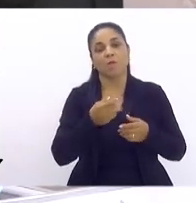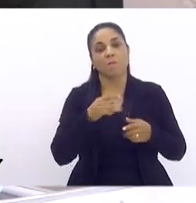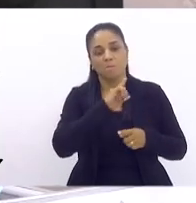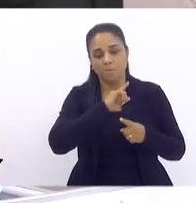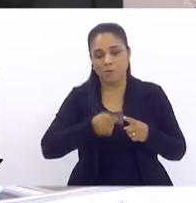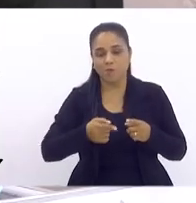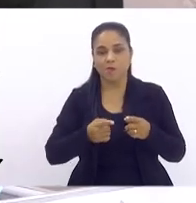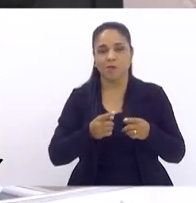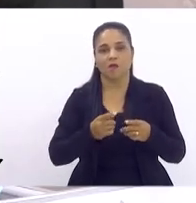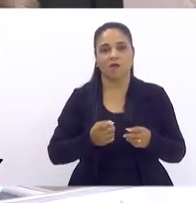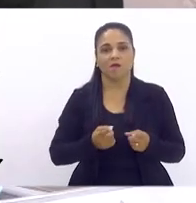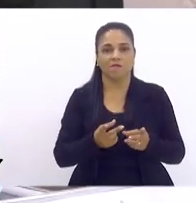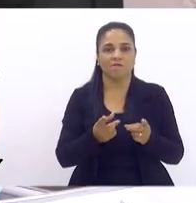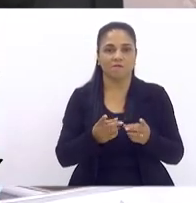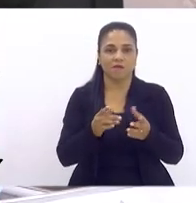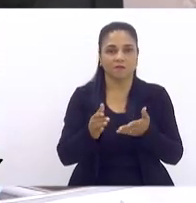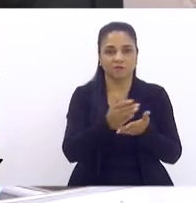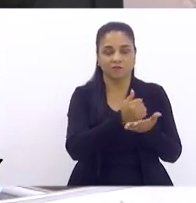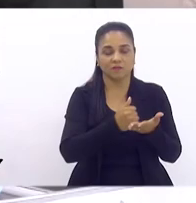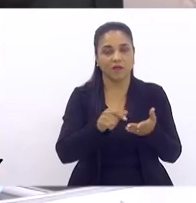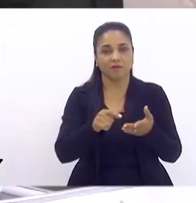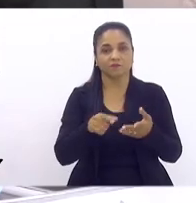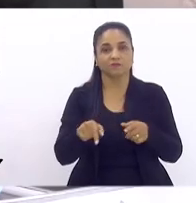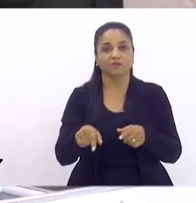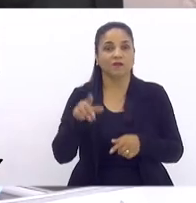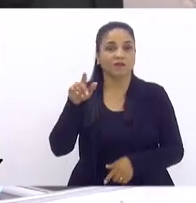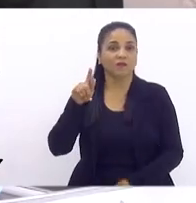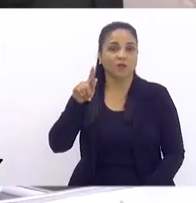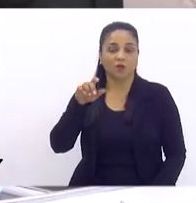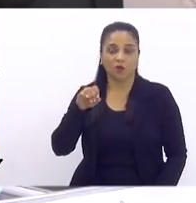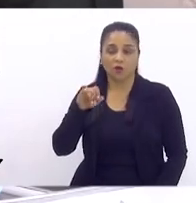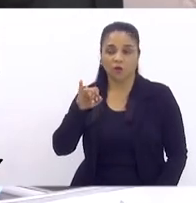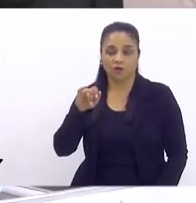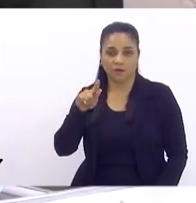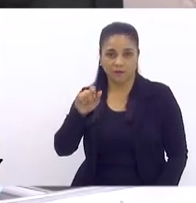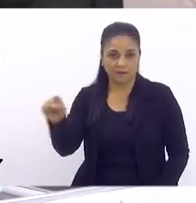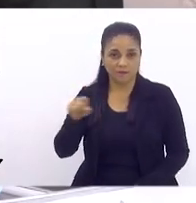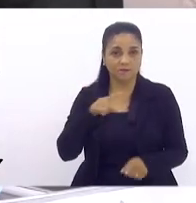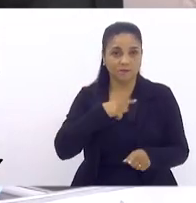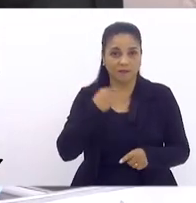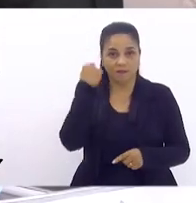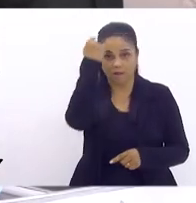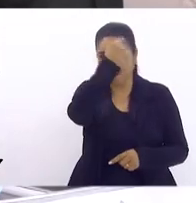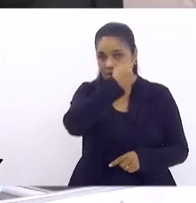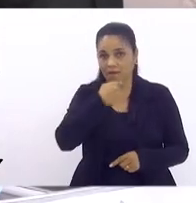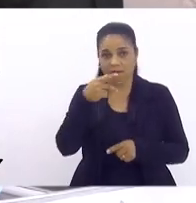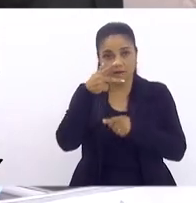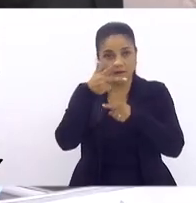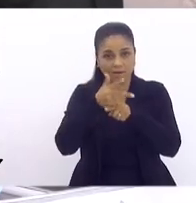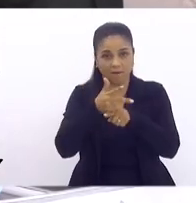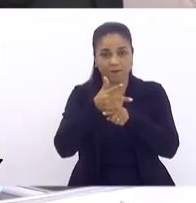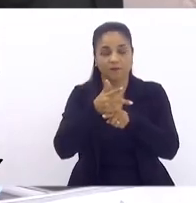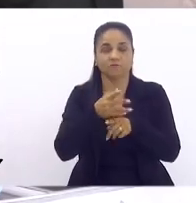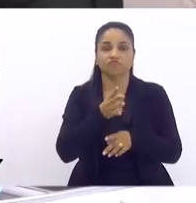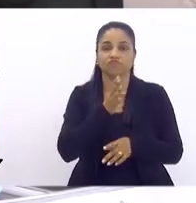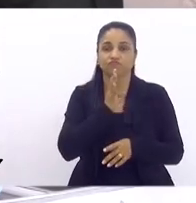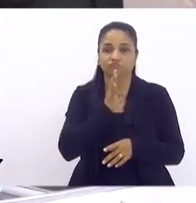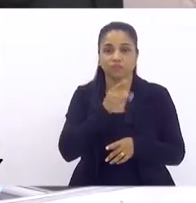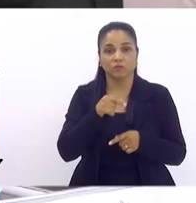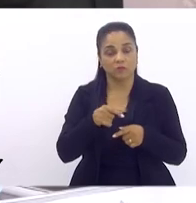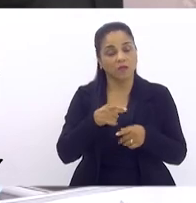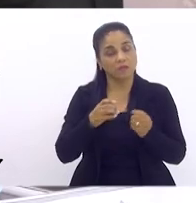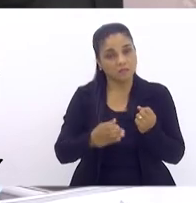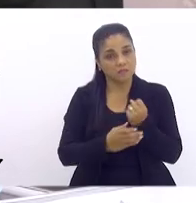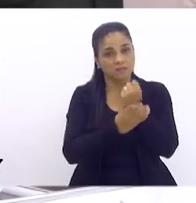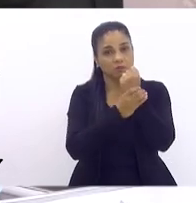mas é matemática em Goiás por exemplo já a câmera de reconhecimento facial nas escolas quando a gente fala da segurança pública